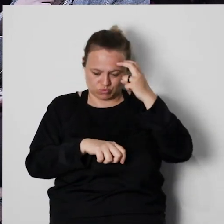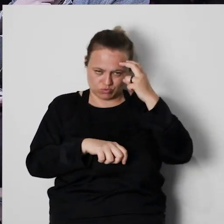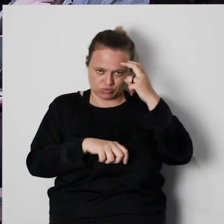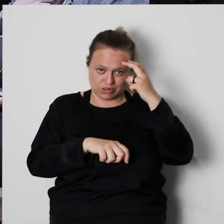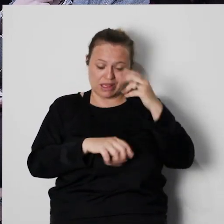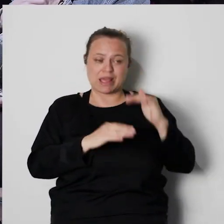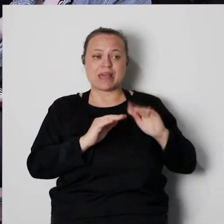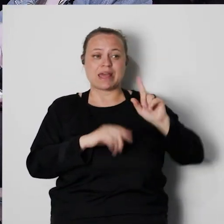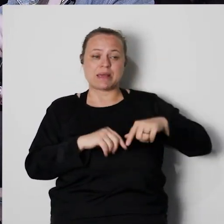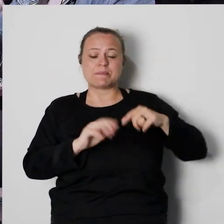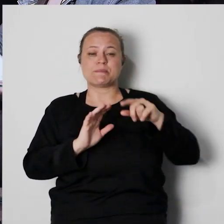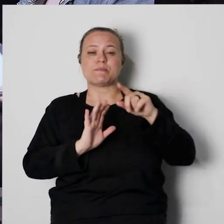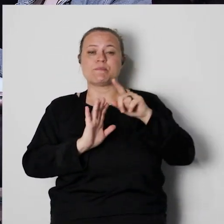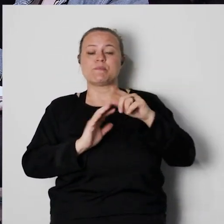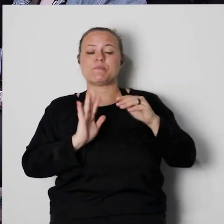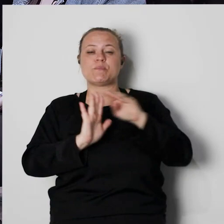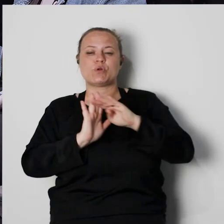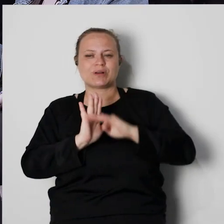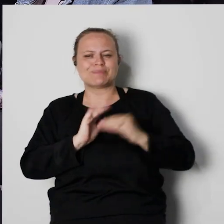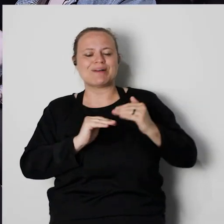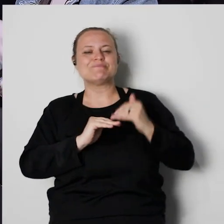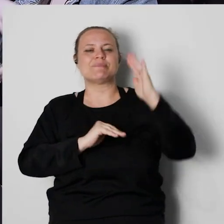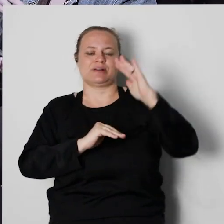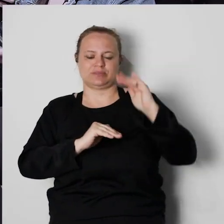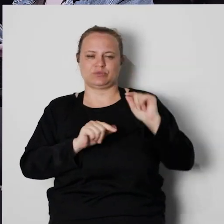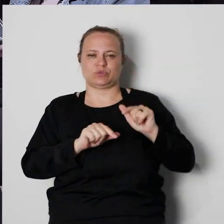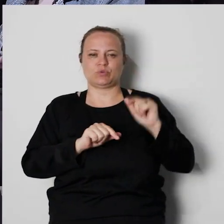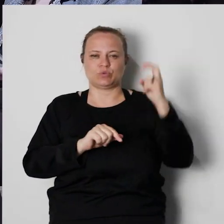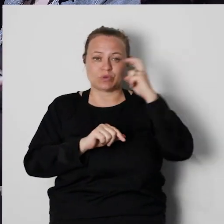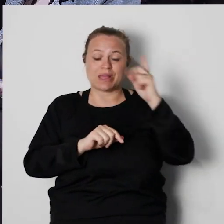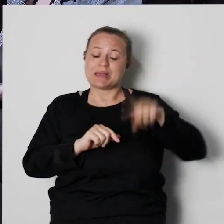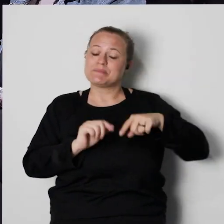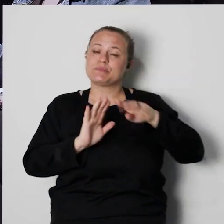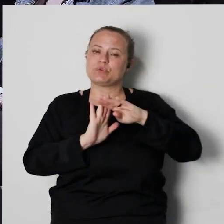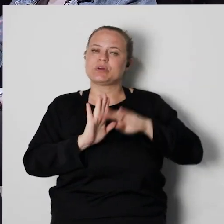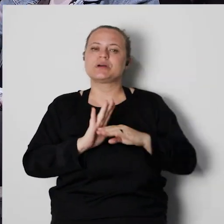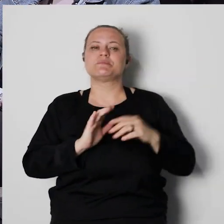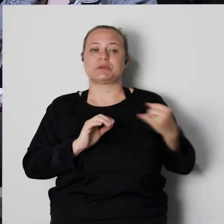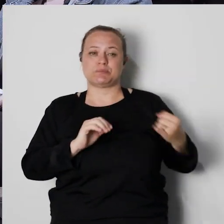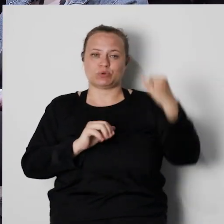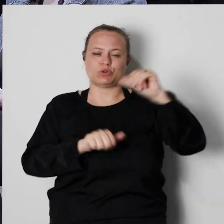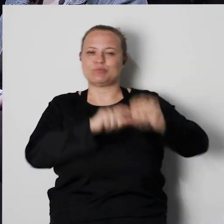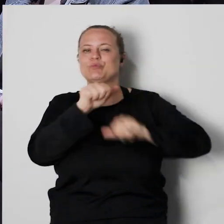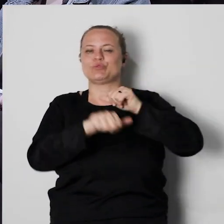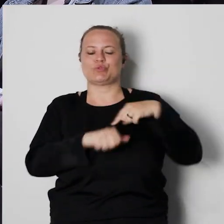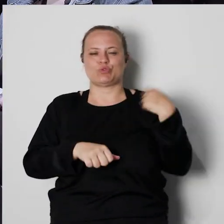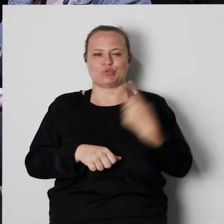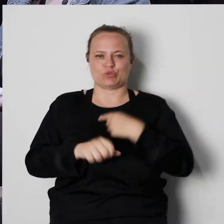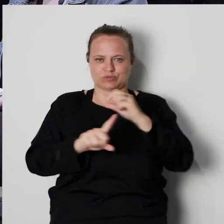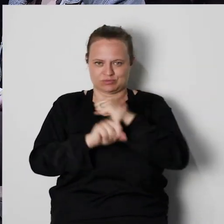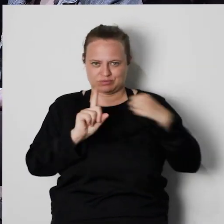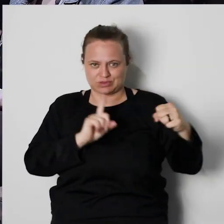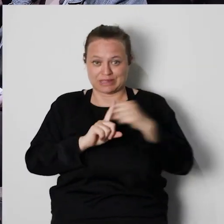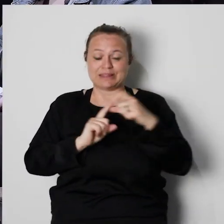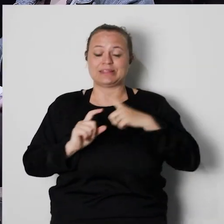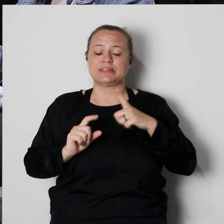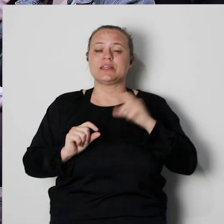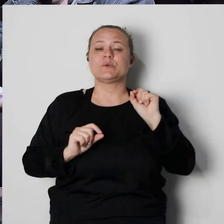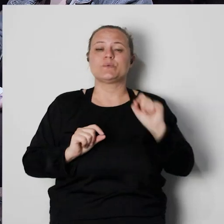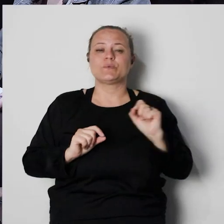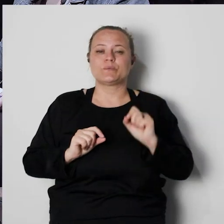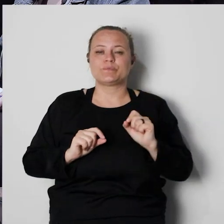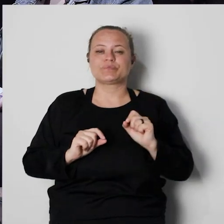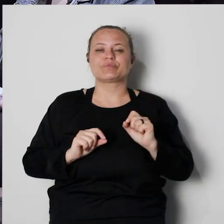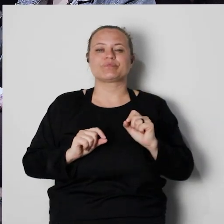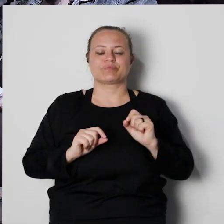perguntar, a gente está num novo processo, né? Esperamos aí que o sistema, assim como os pontos de cultura, o Procultura, né, um programa que